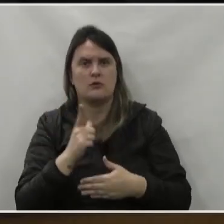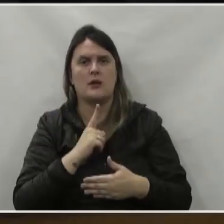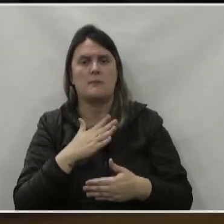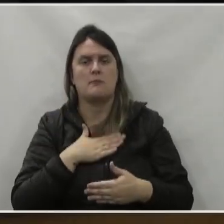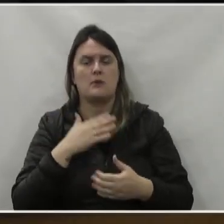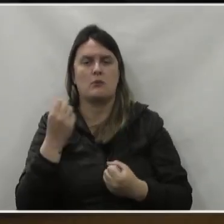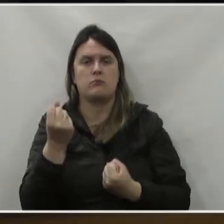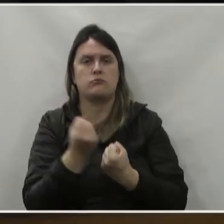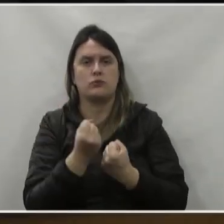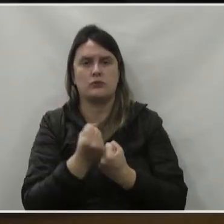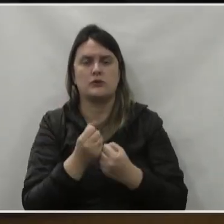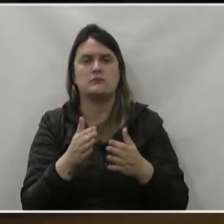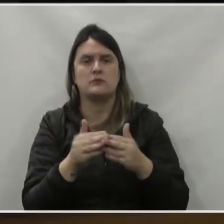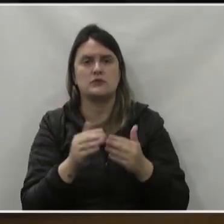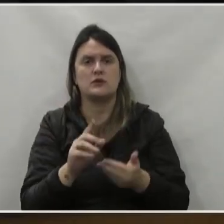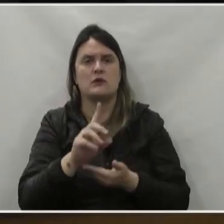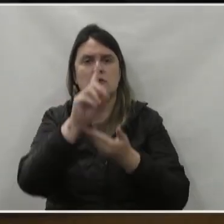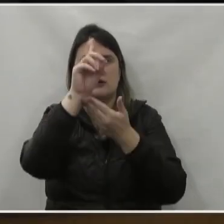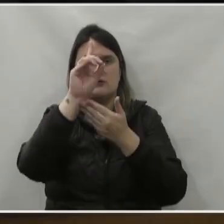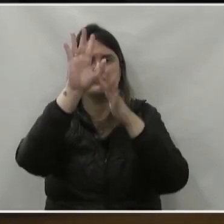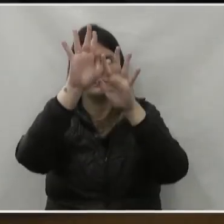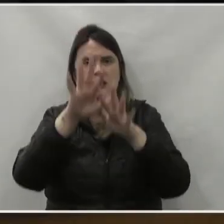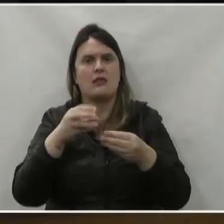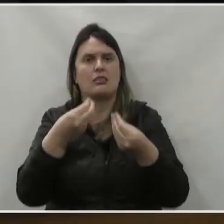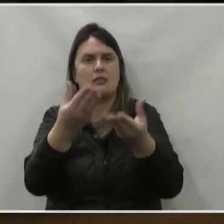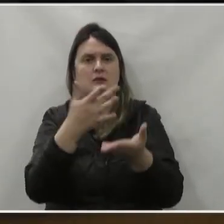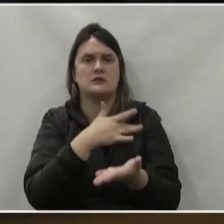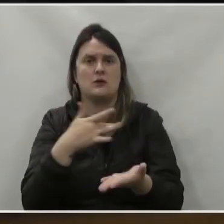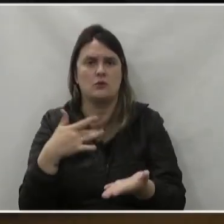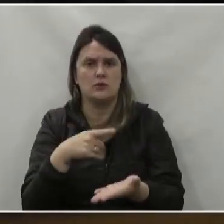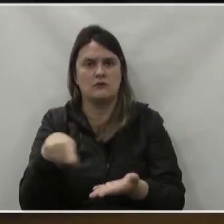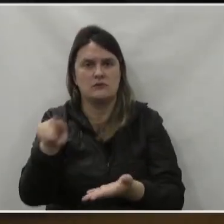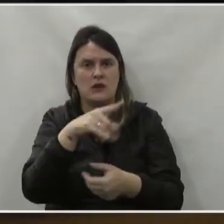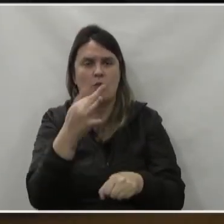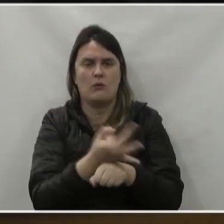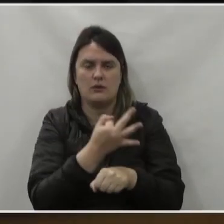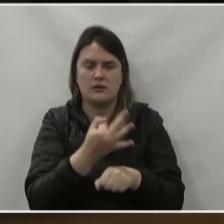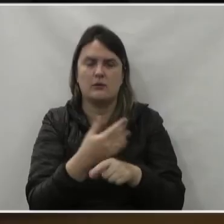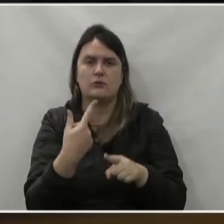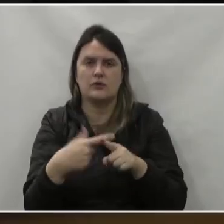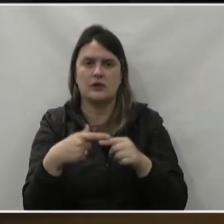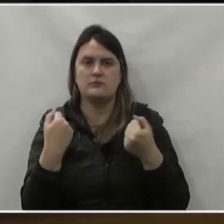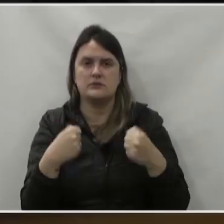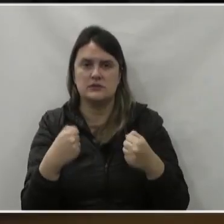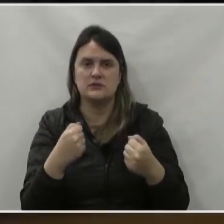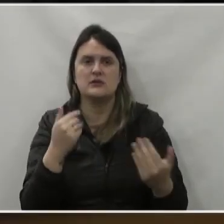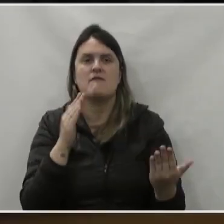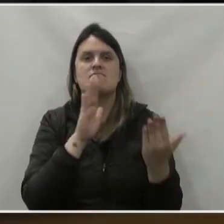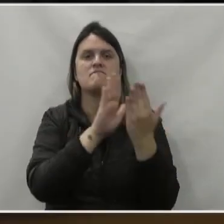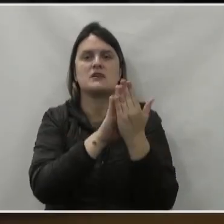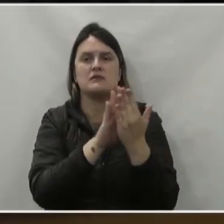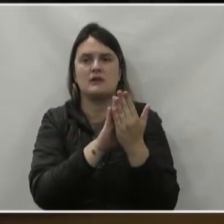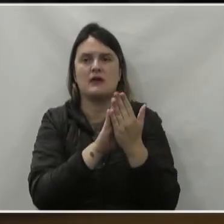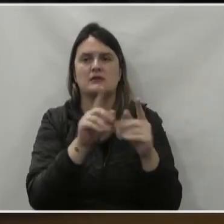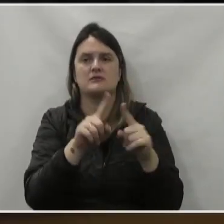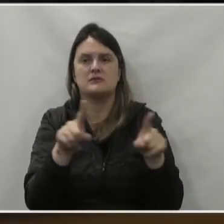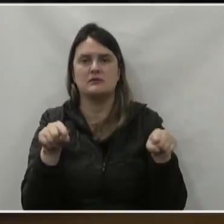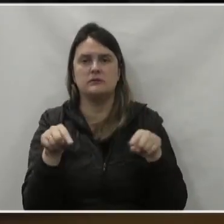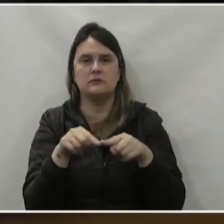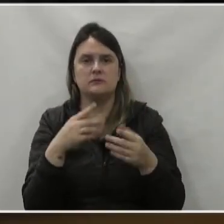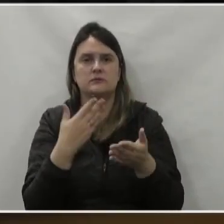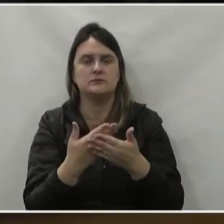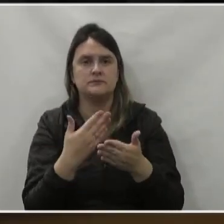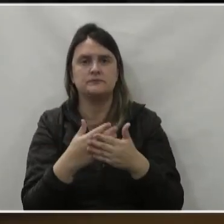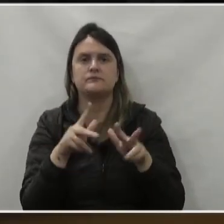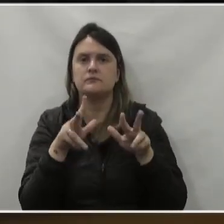comigo. E quero pedir a Deus que dê muita saúde para vocês, porque vocês precisam enfrentar muitas salas de aula, como